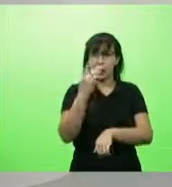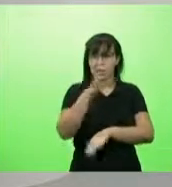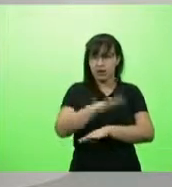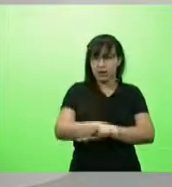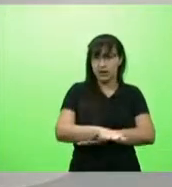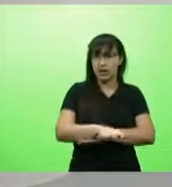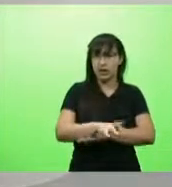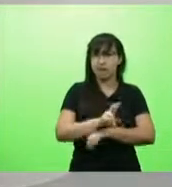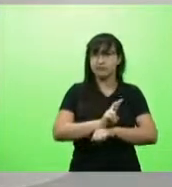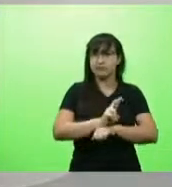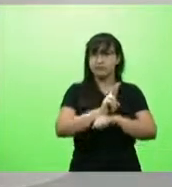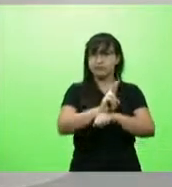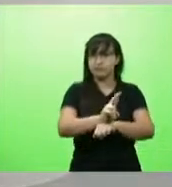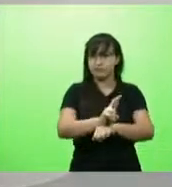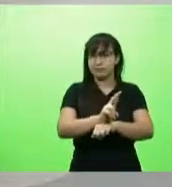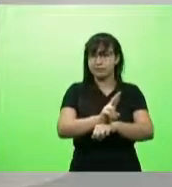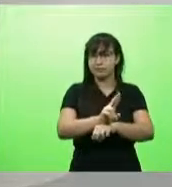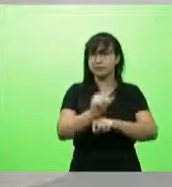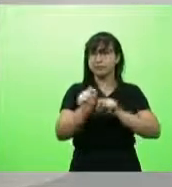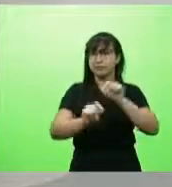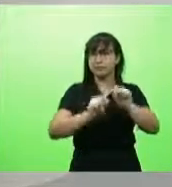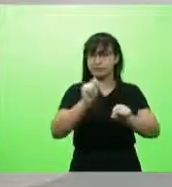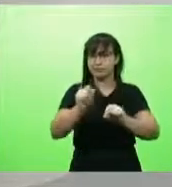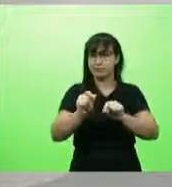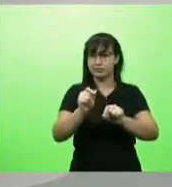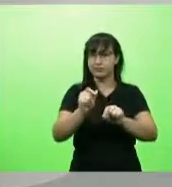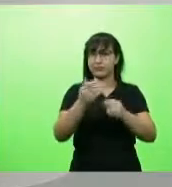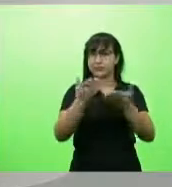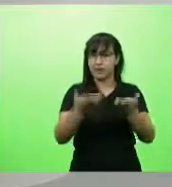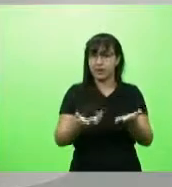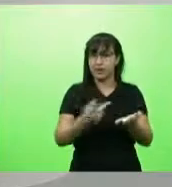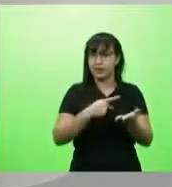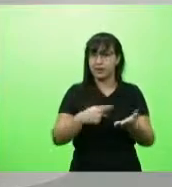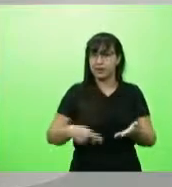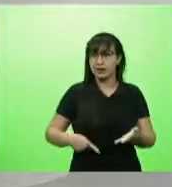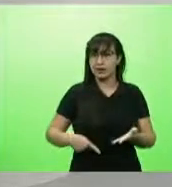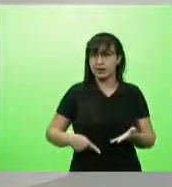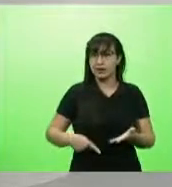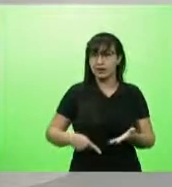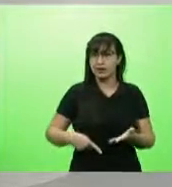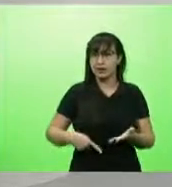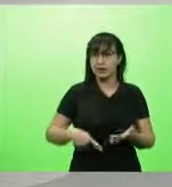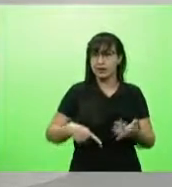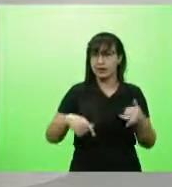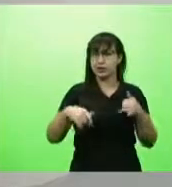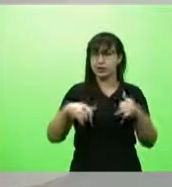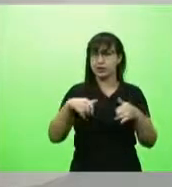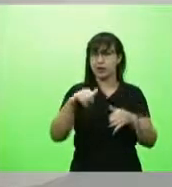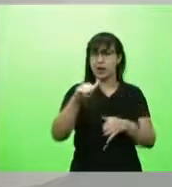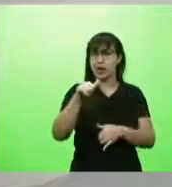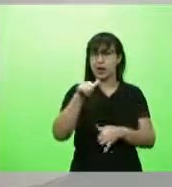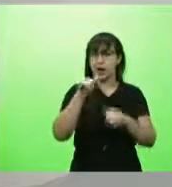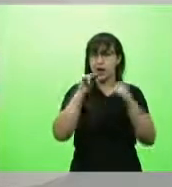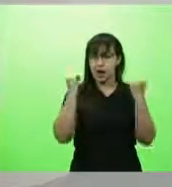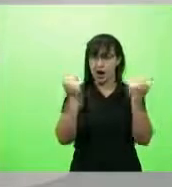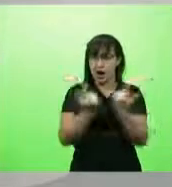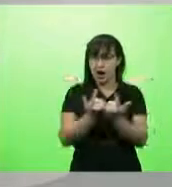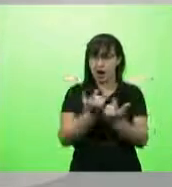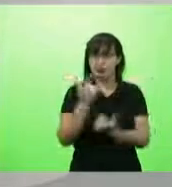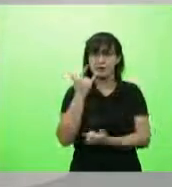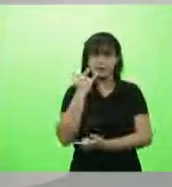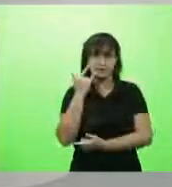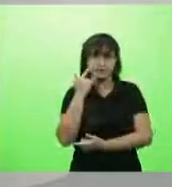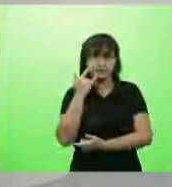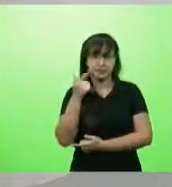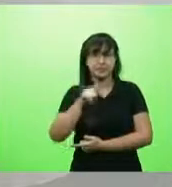presidente, pela digníssima presença do presidente da Alesc, Mauro de Nadal, o Zé Milton,